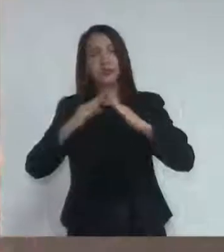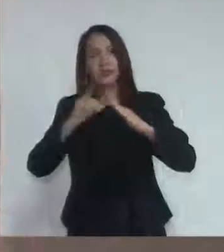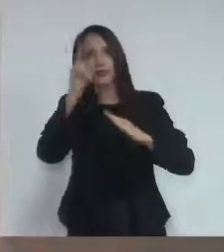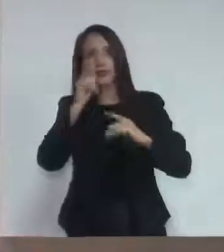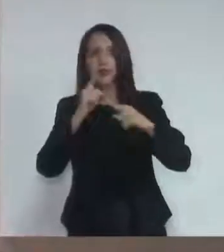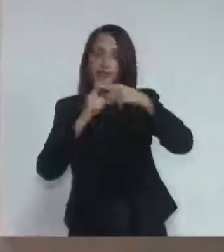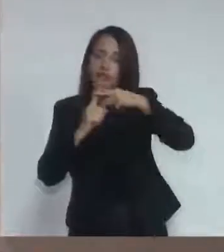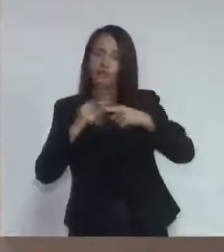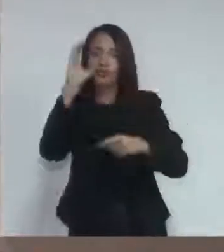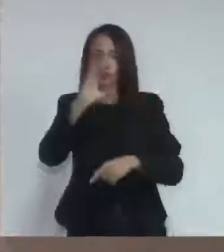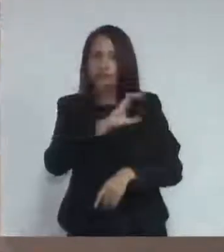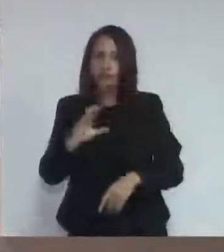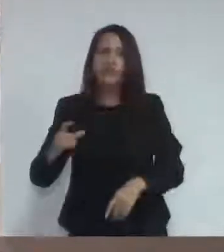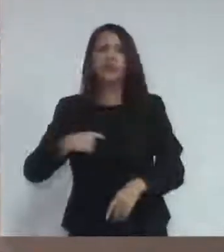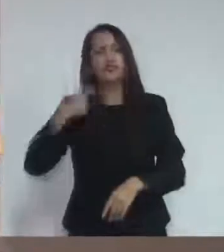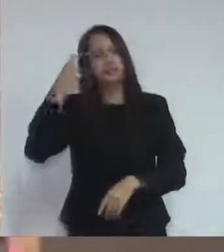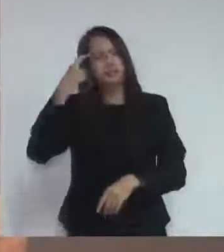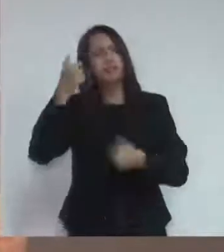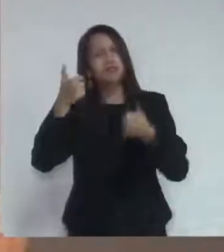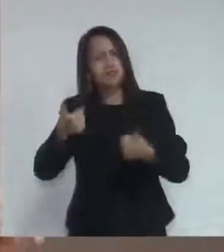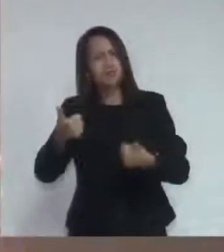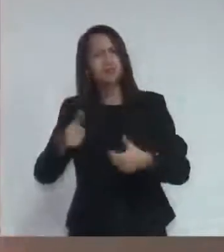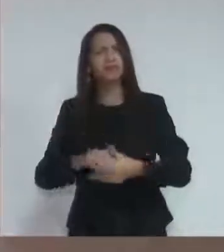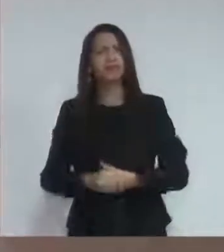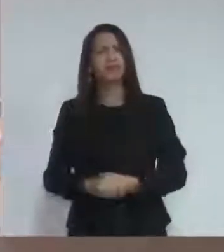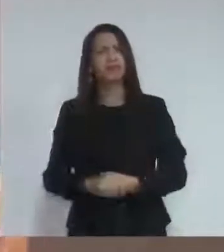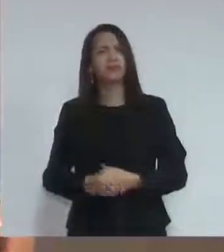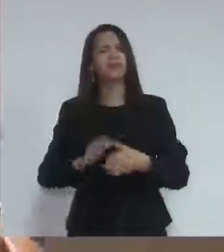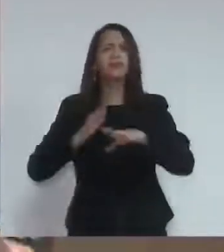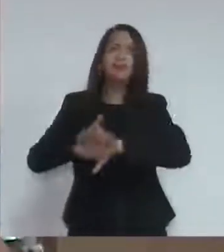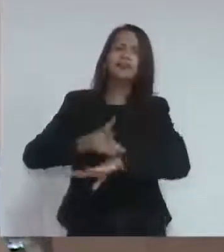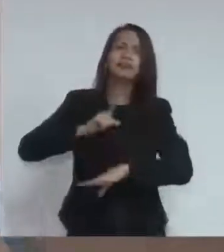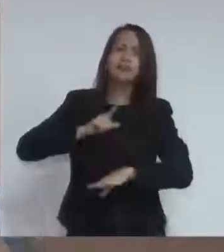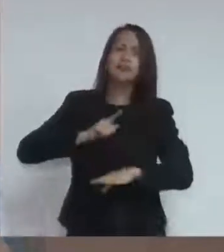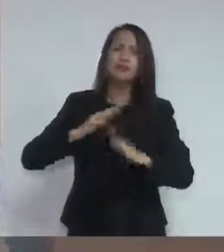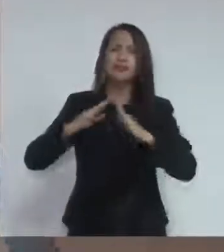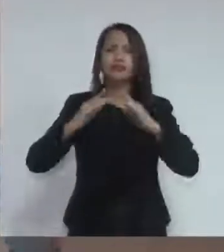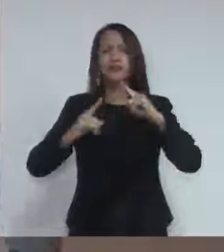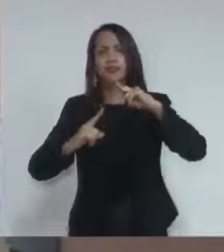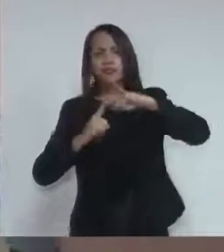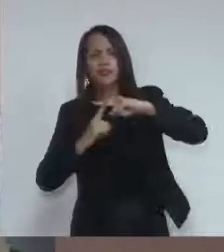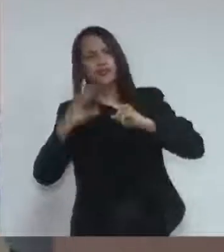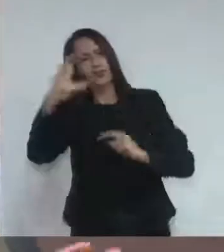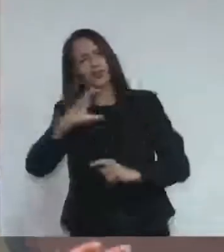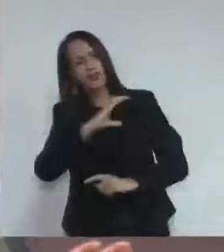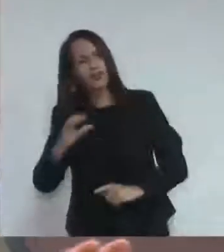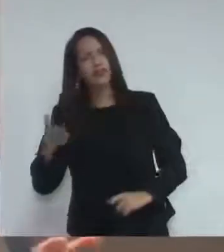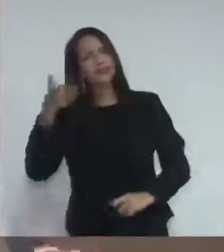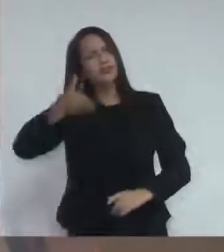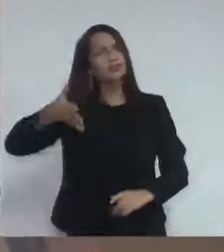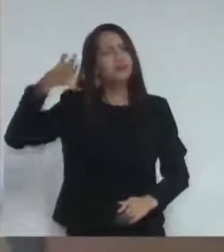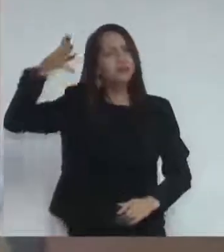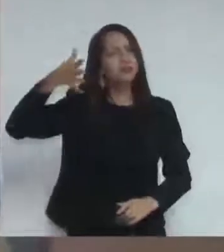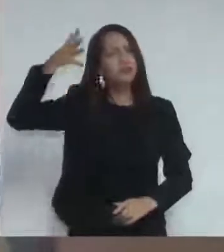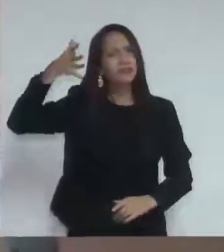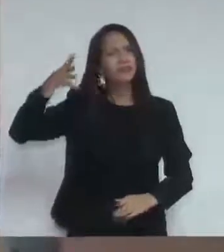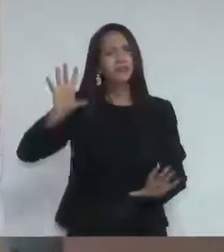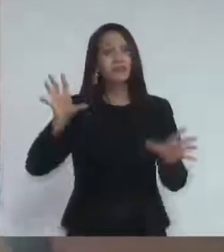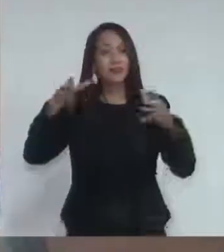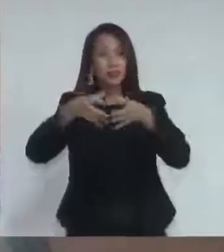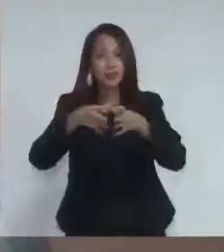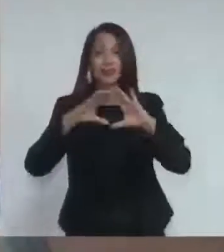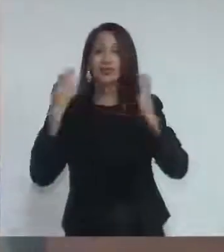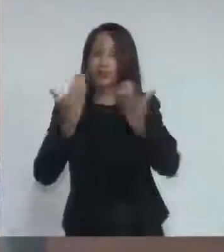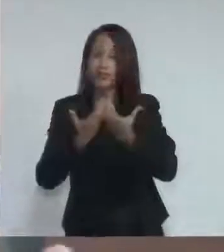é um peso bom, vamos chamar assim, não é? Então ontem eu estava dando uma palestra, e aí as pessoas, eu cheguei lá na comunidade onde eu